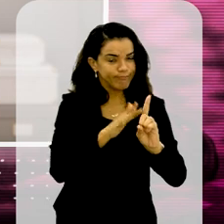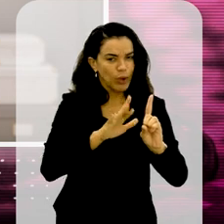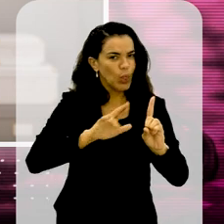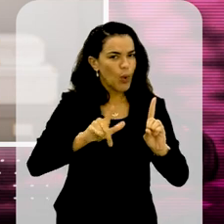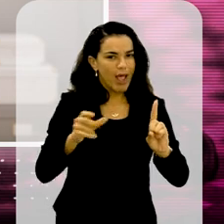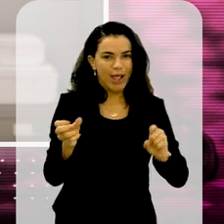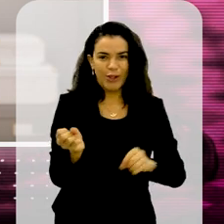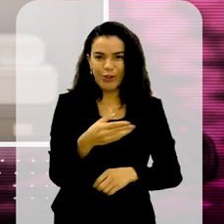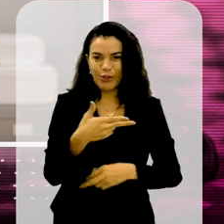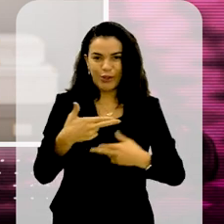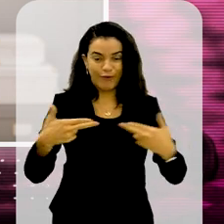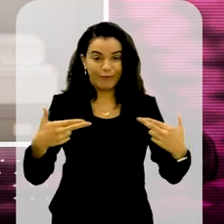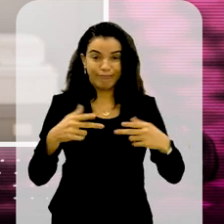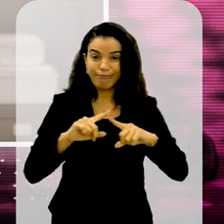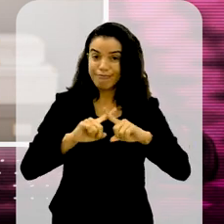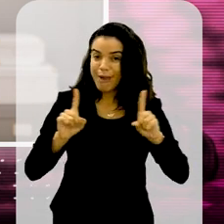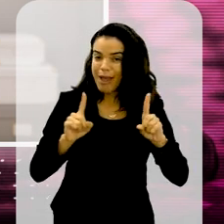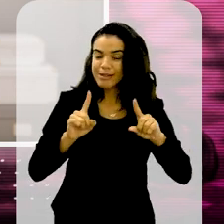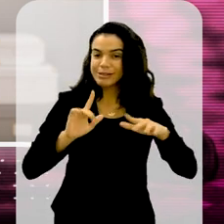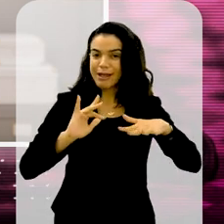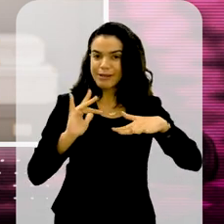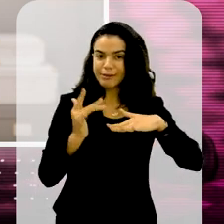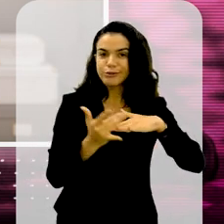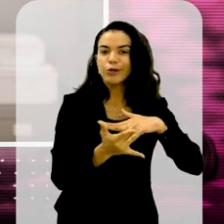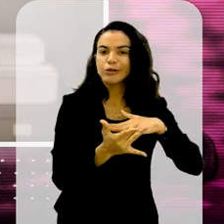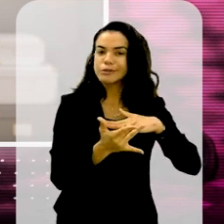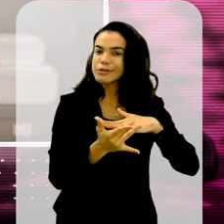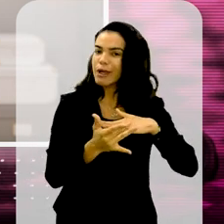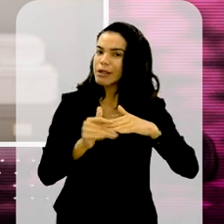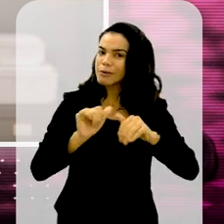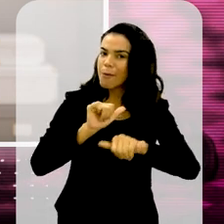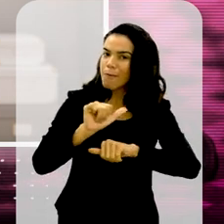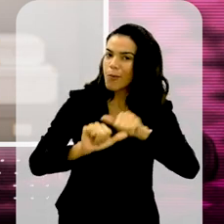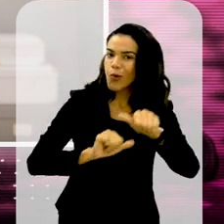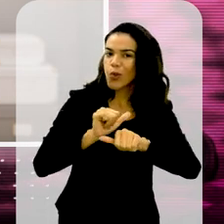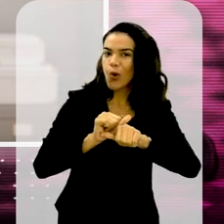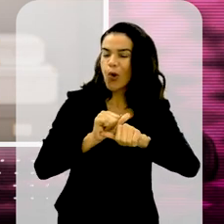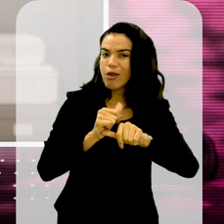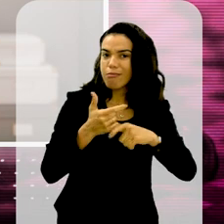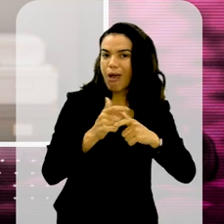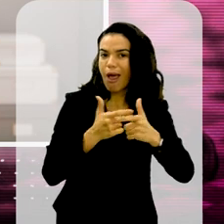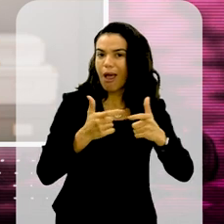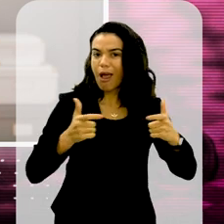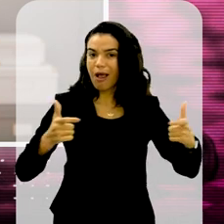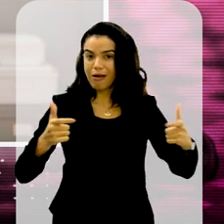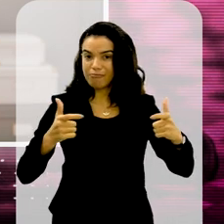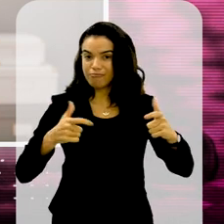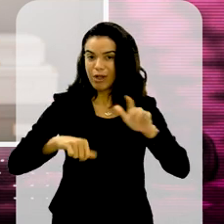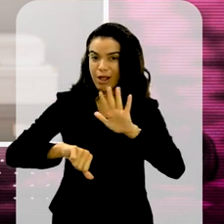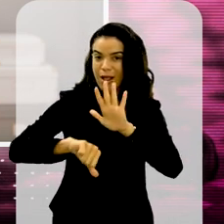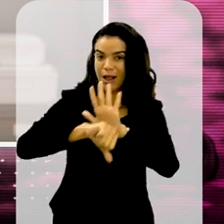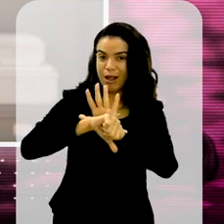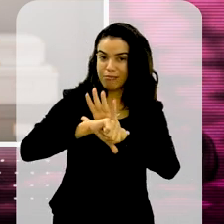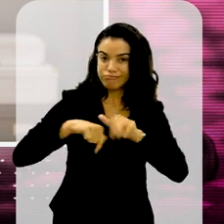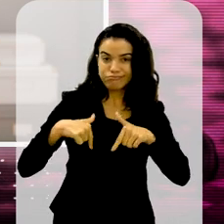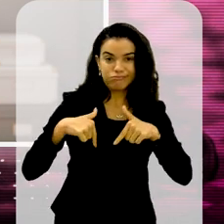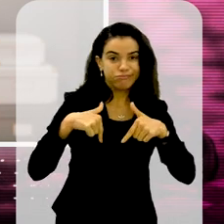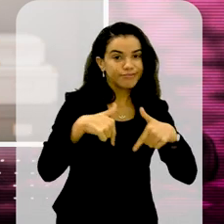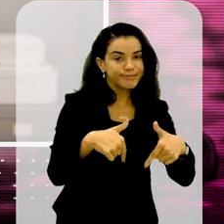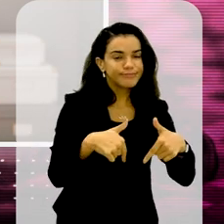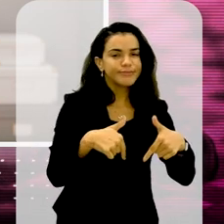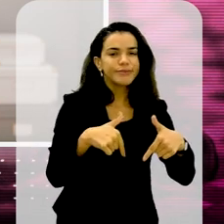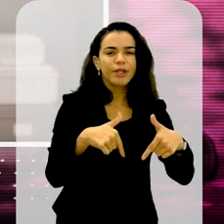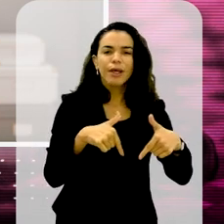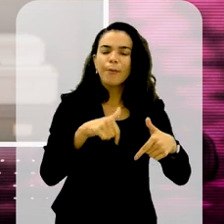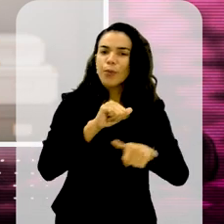novidade, mas as redes sociais facilitaram e amplificaram o alcance dos criminosos. A prática só